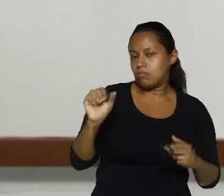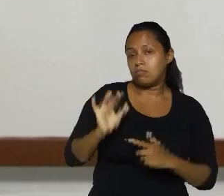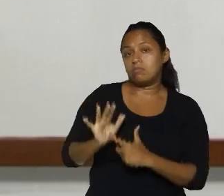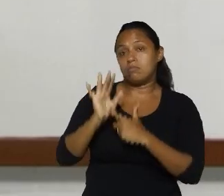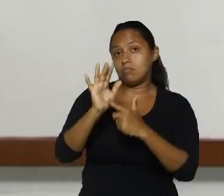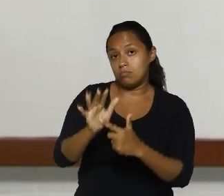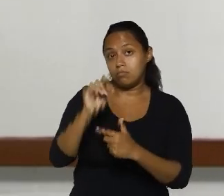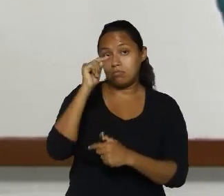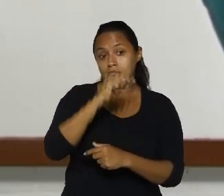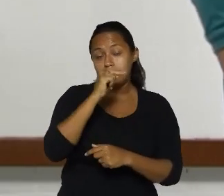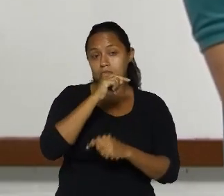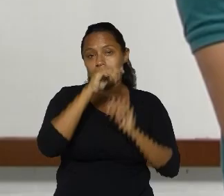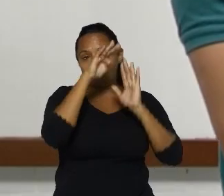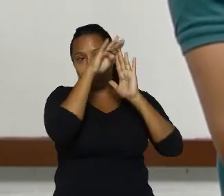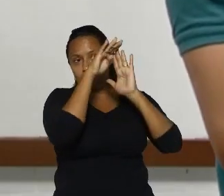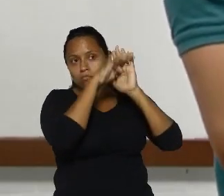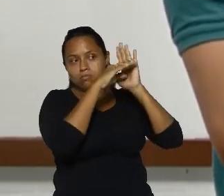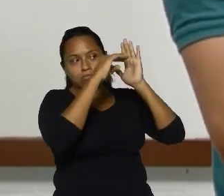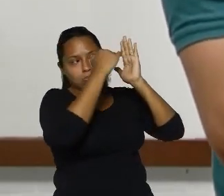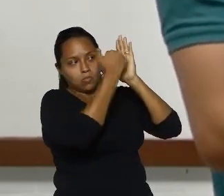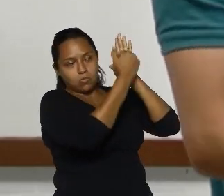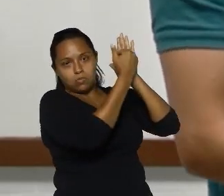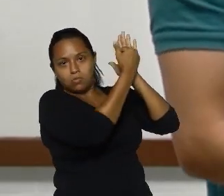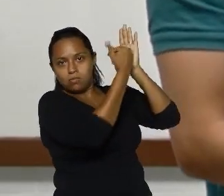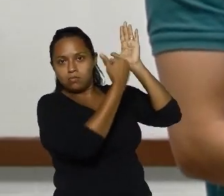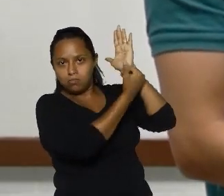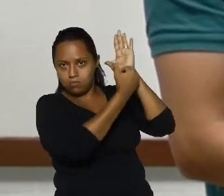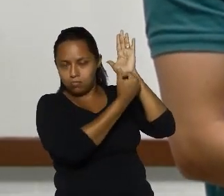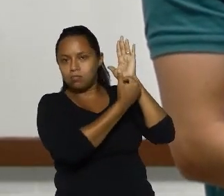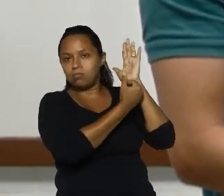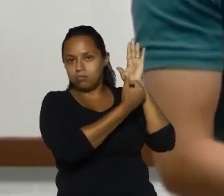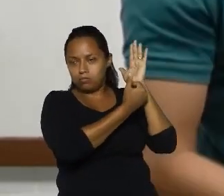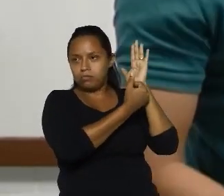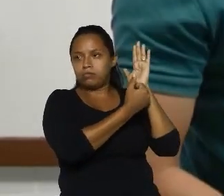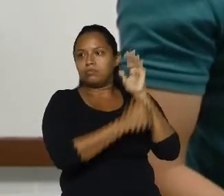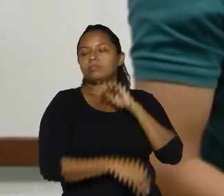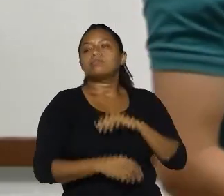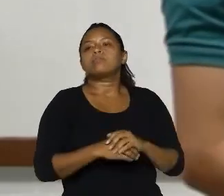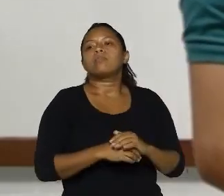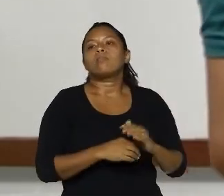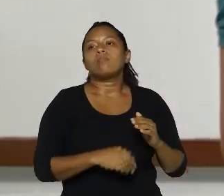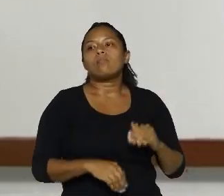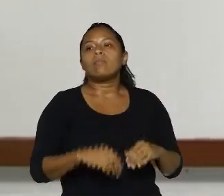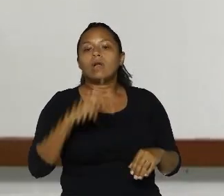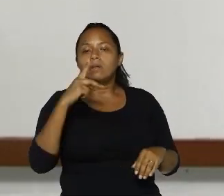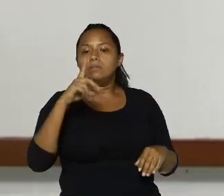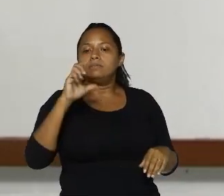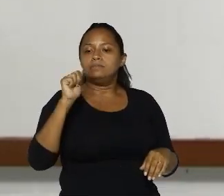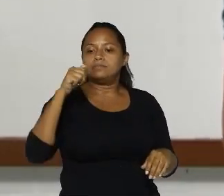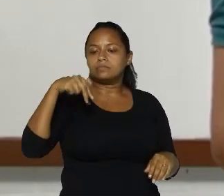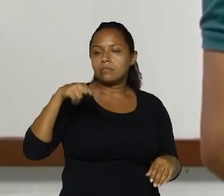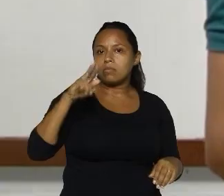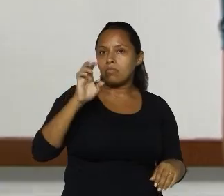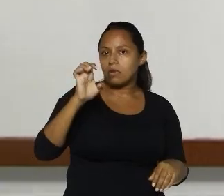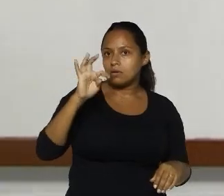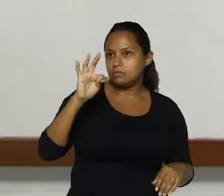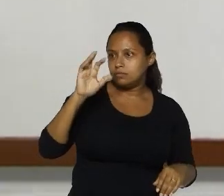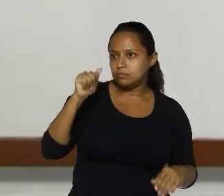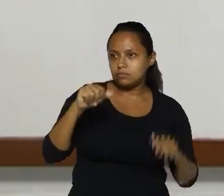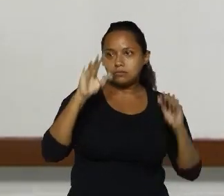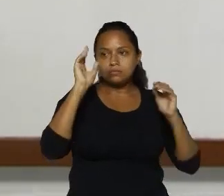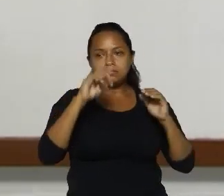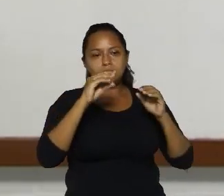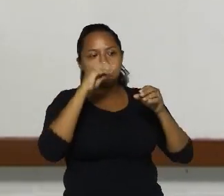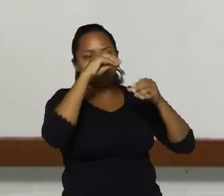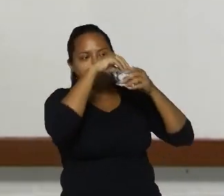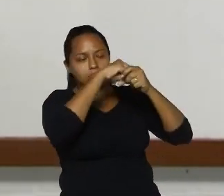representam esses elementos que ficam mais na parte de baixo desse tubo de ensaio. As plaquetas e os leucócitos, eles